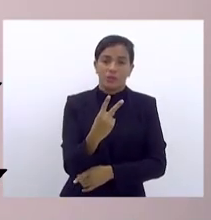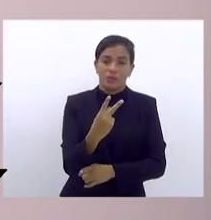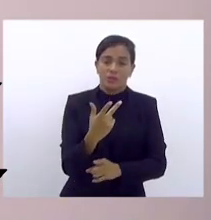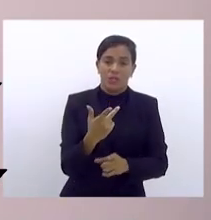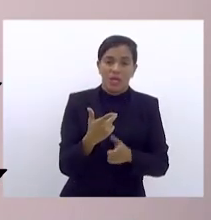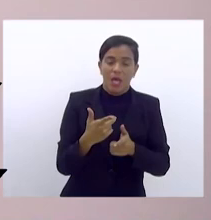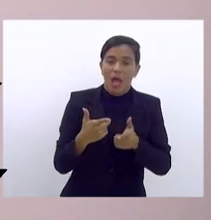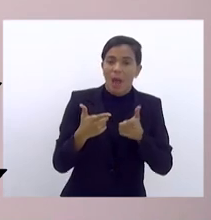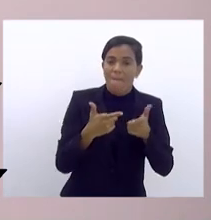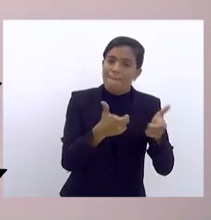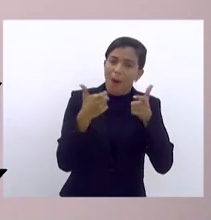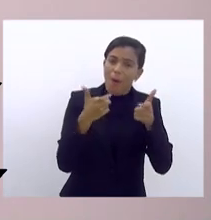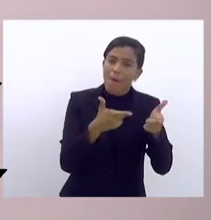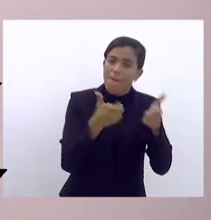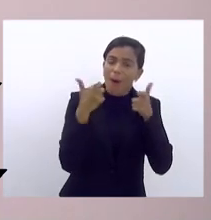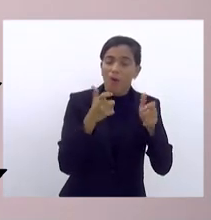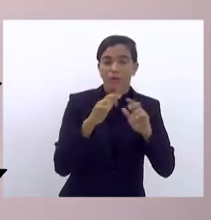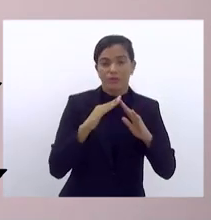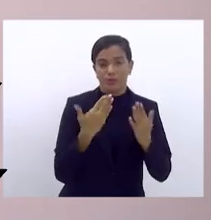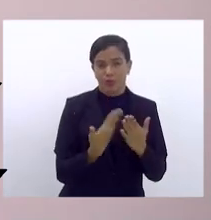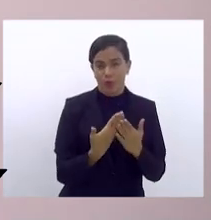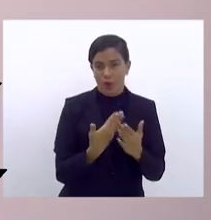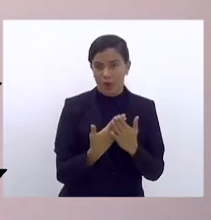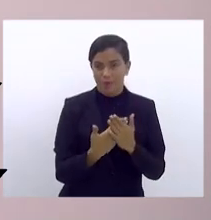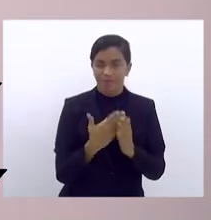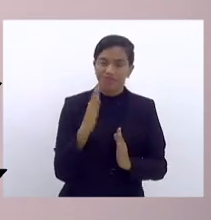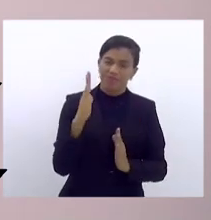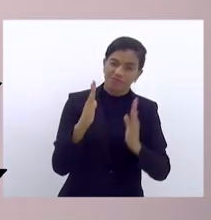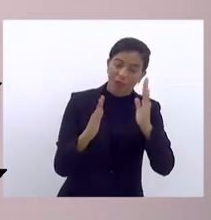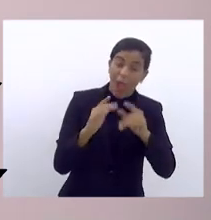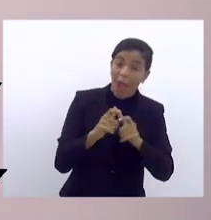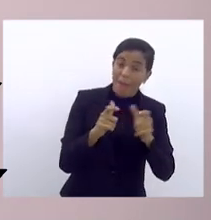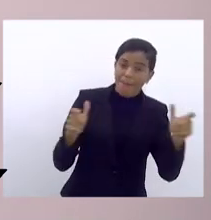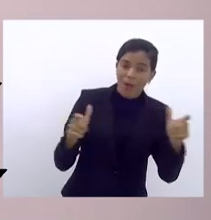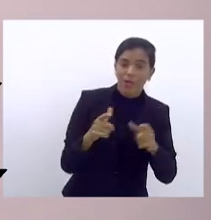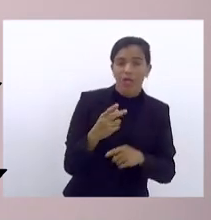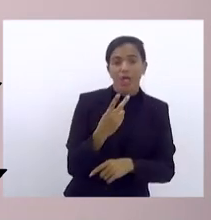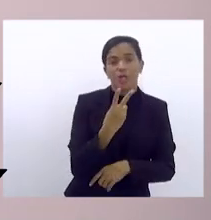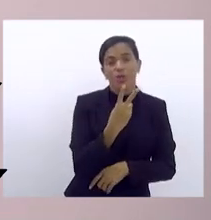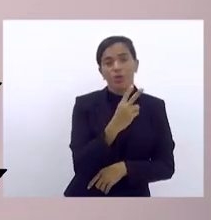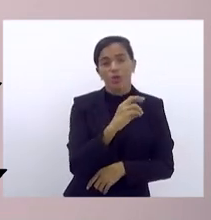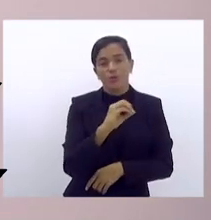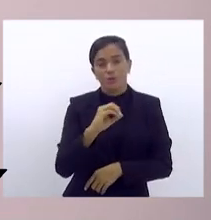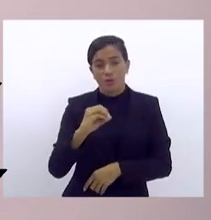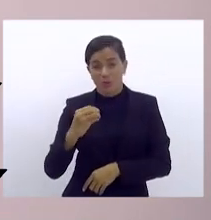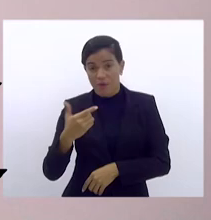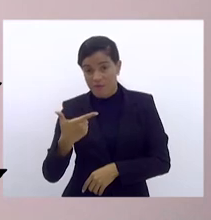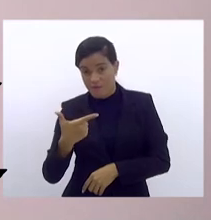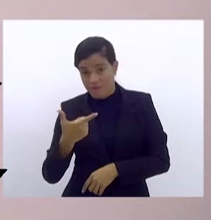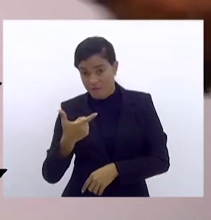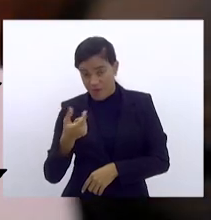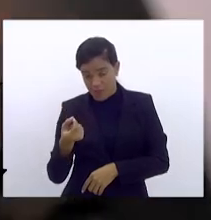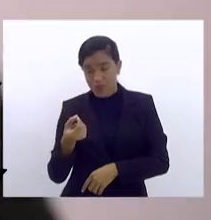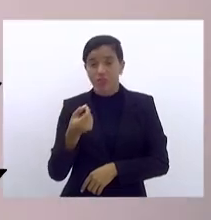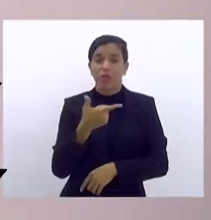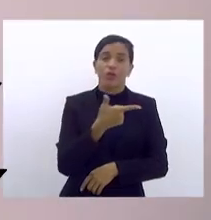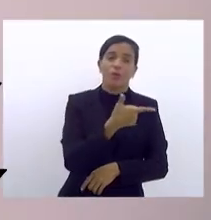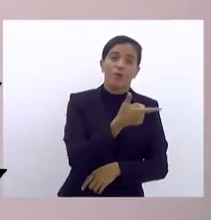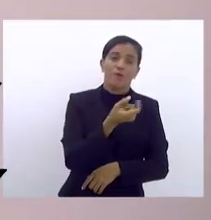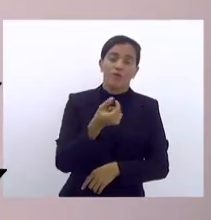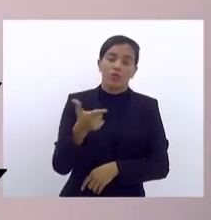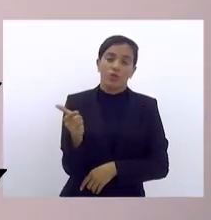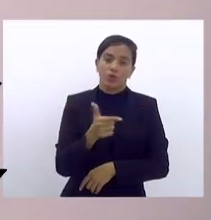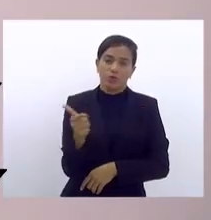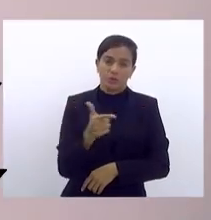a maioria ocorreu entre 2021 e 2022 esses ataques foram